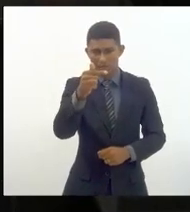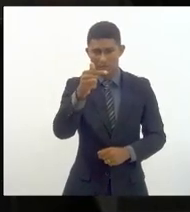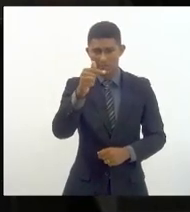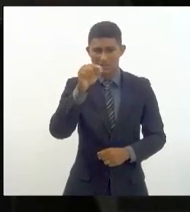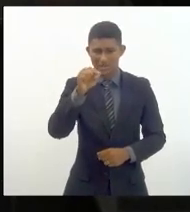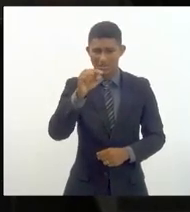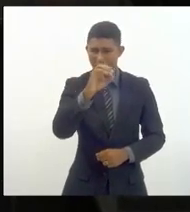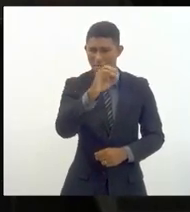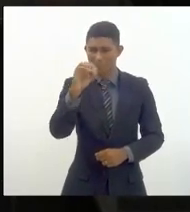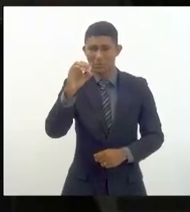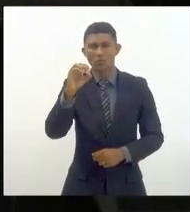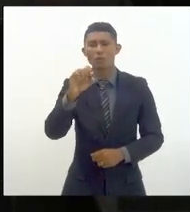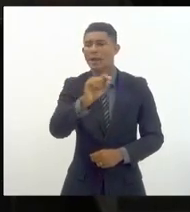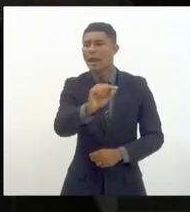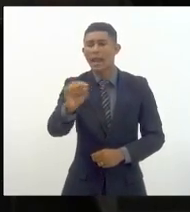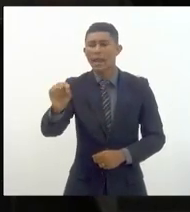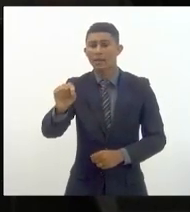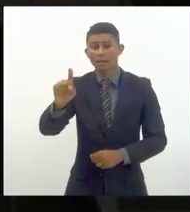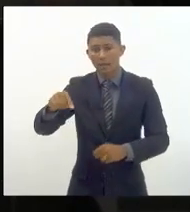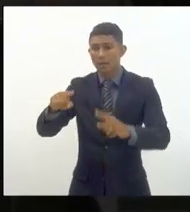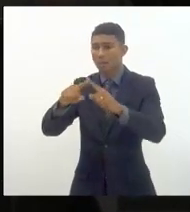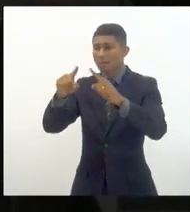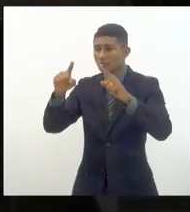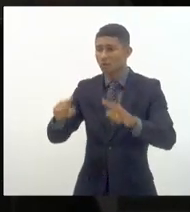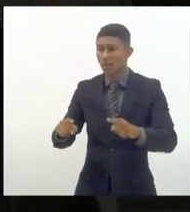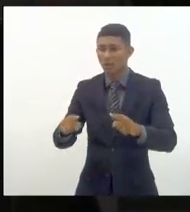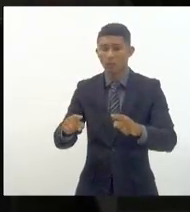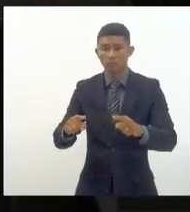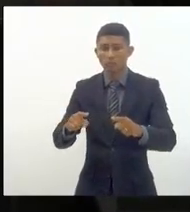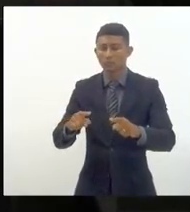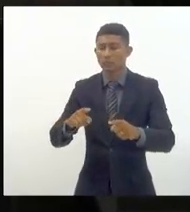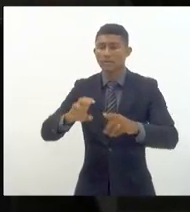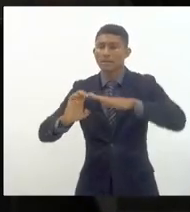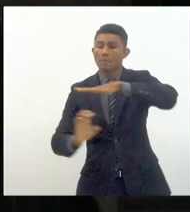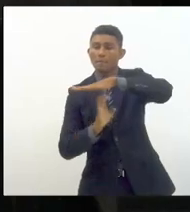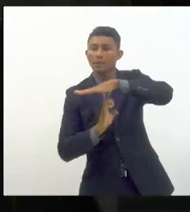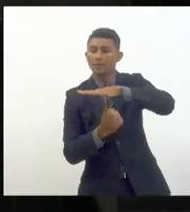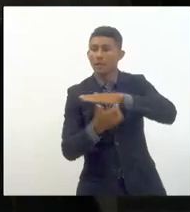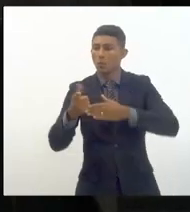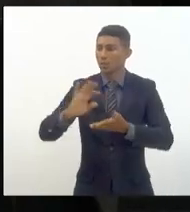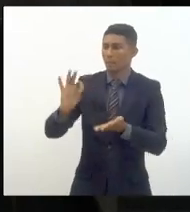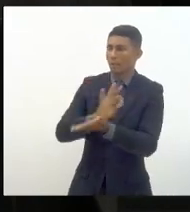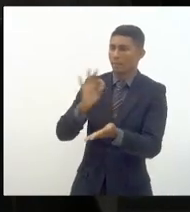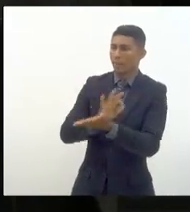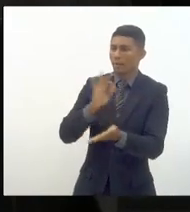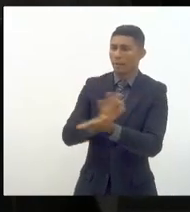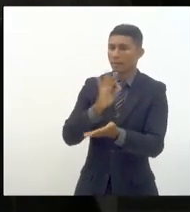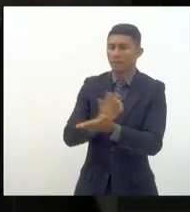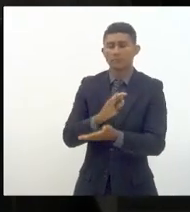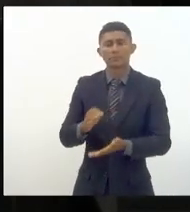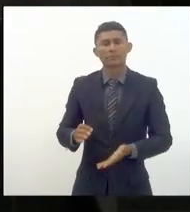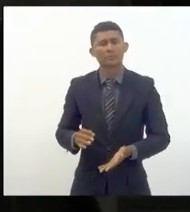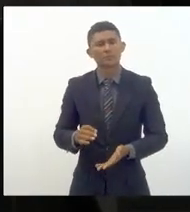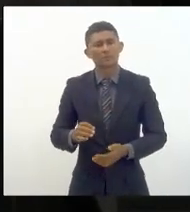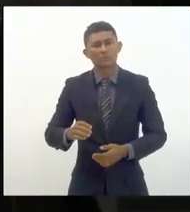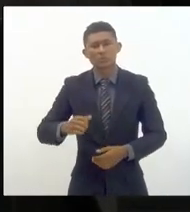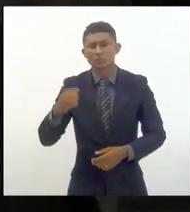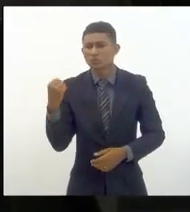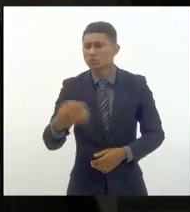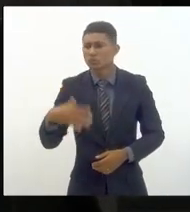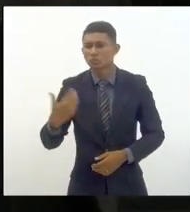os terceirizados no âmbito do Detran não é pouca coisa são milhares e milhares de